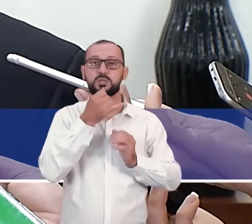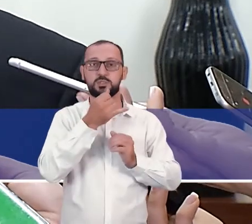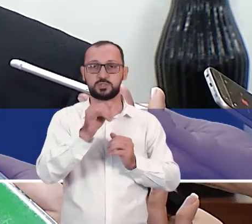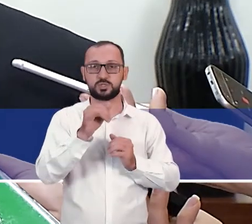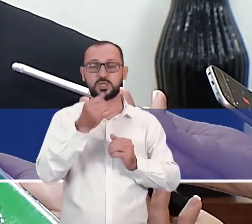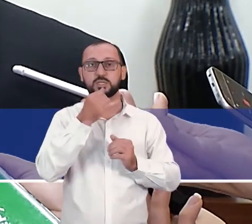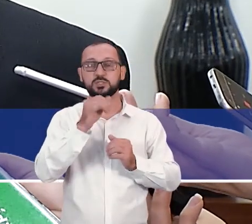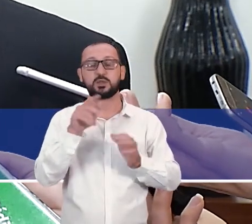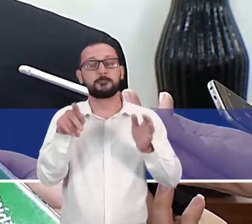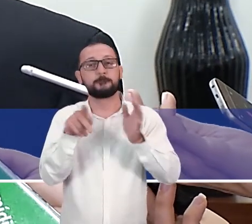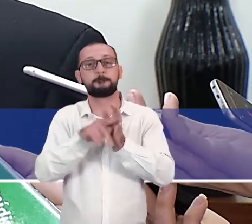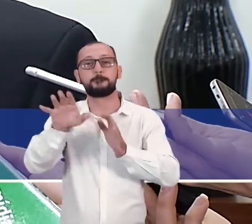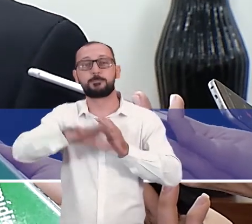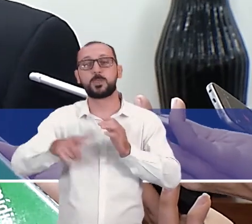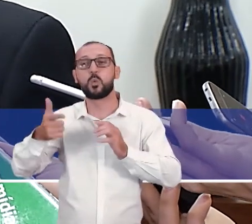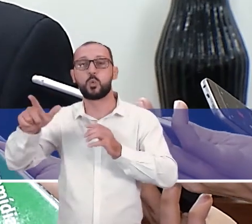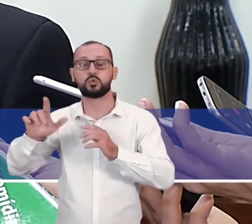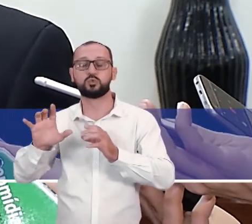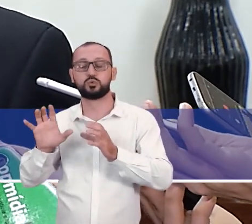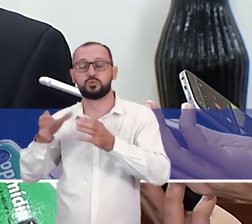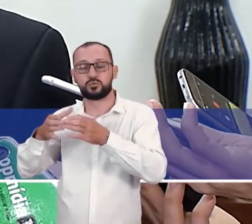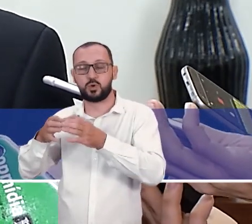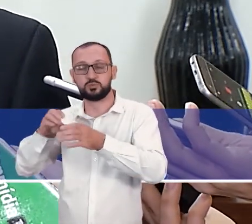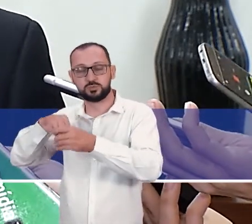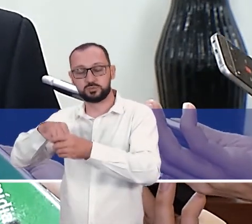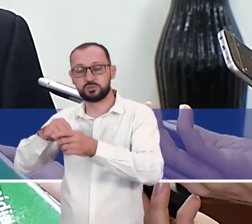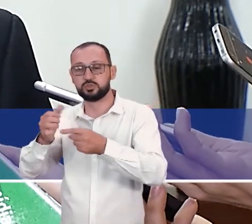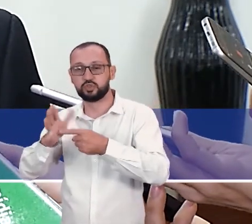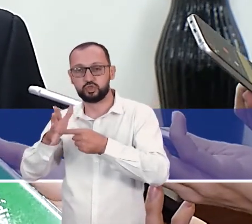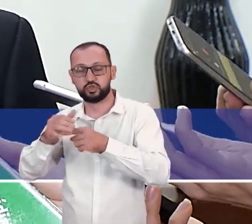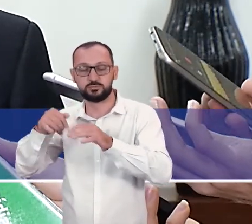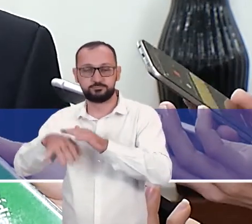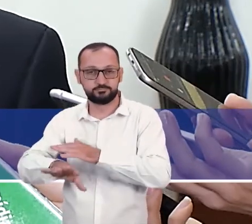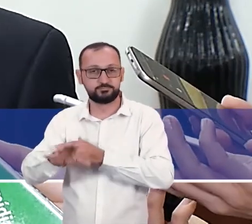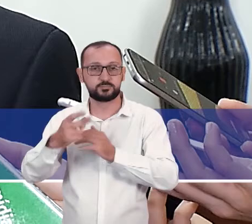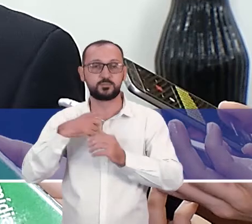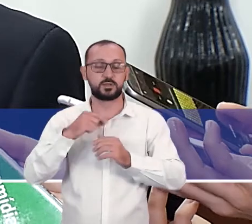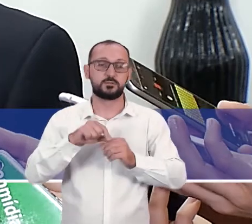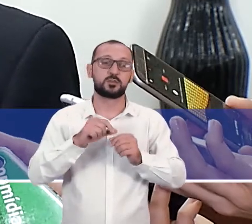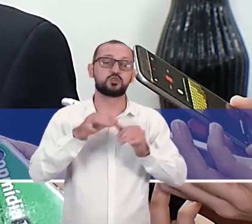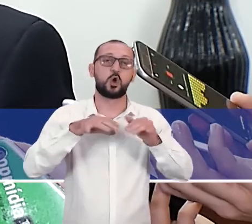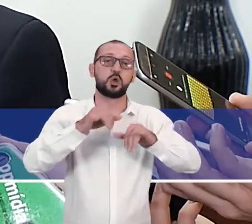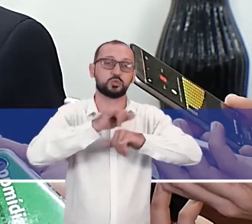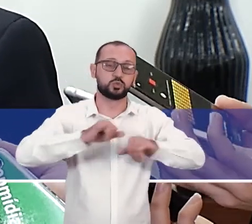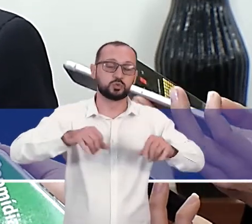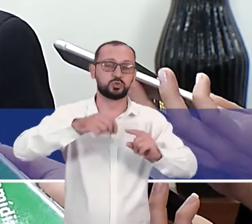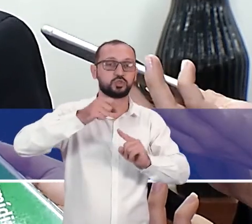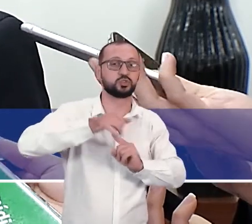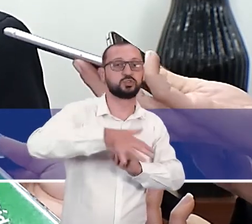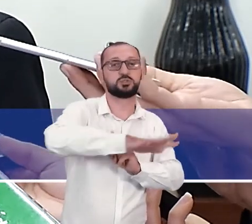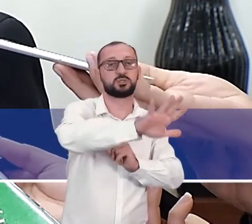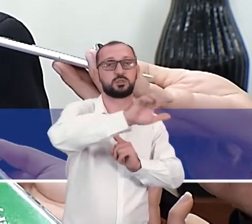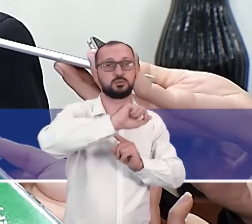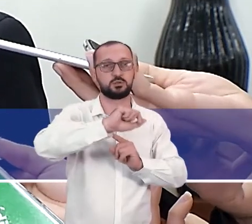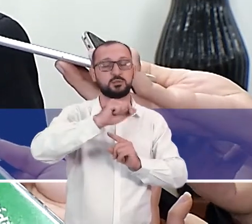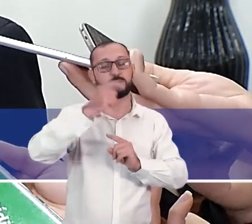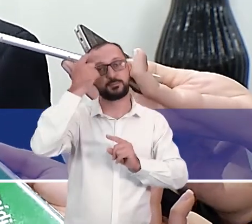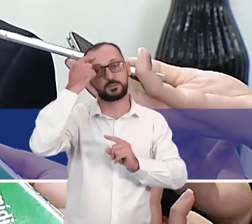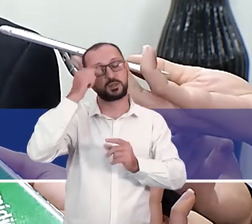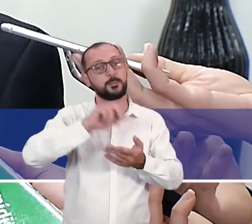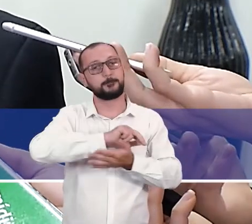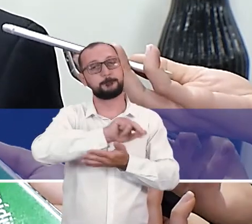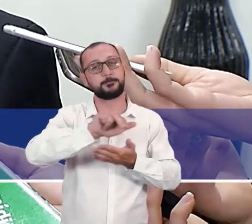é com a Energisa, geração de energia elétrica é em outro setor, faz-se só a distribuição aqui,